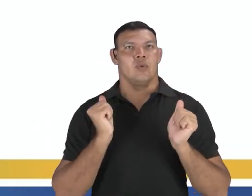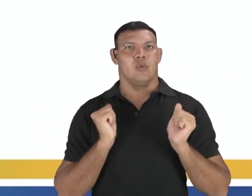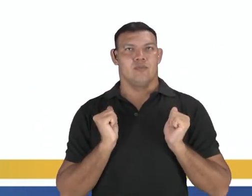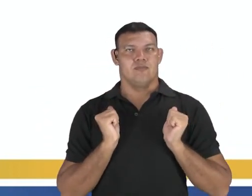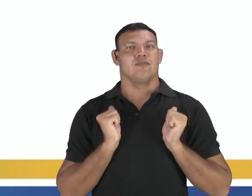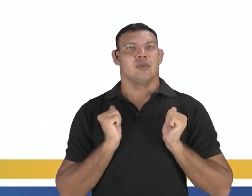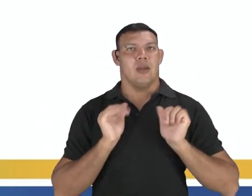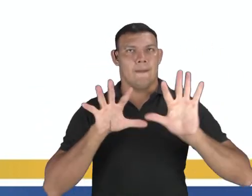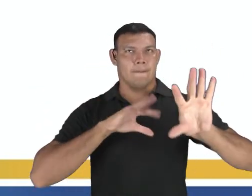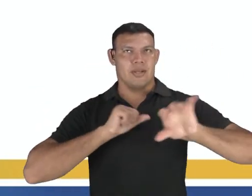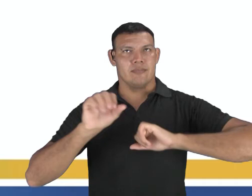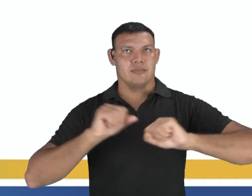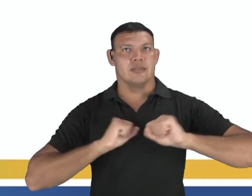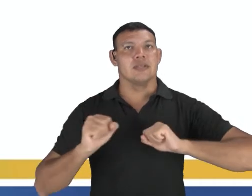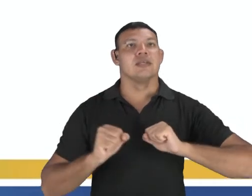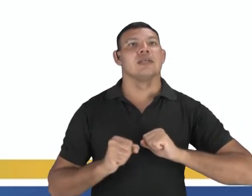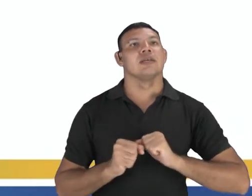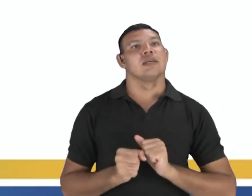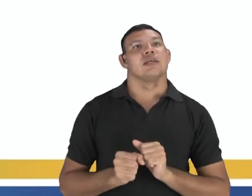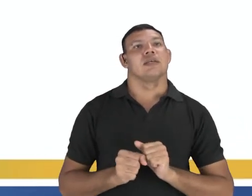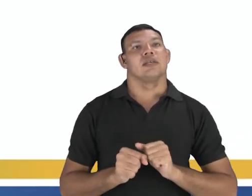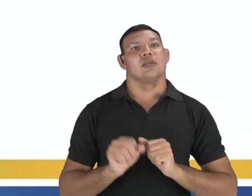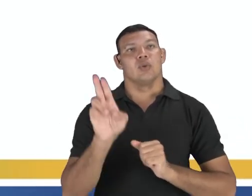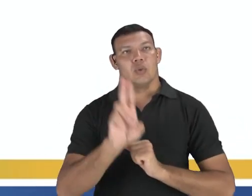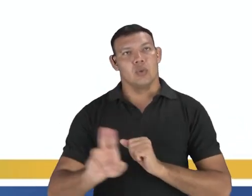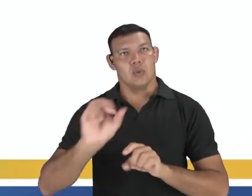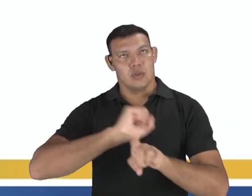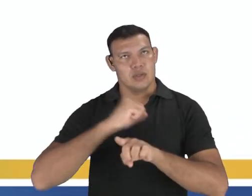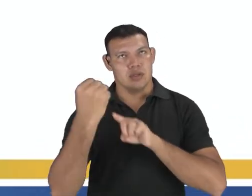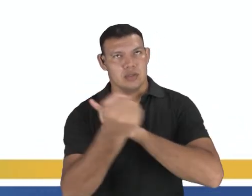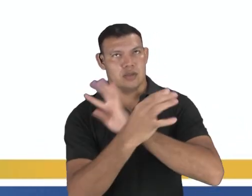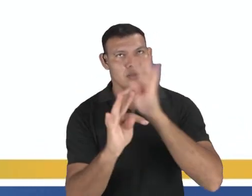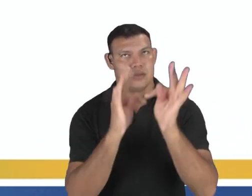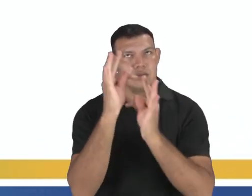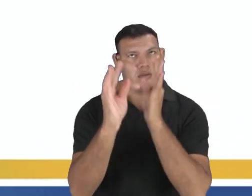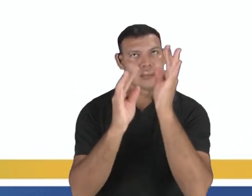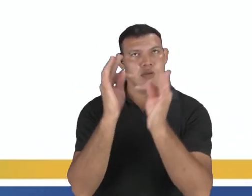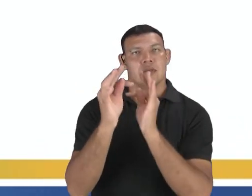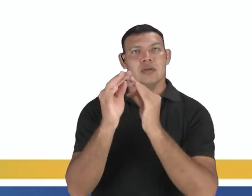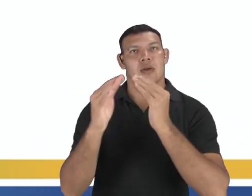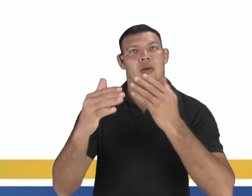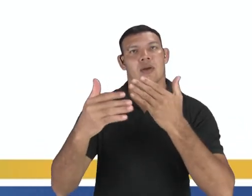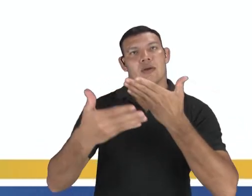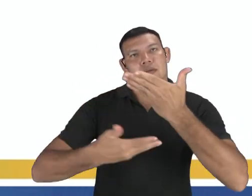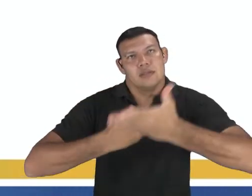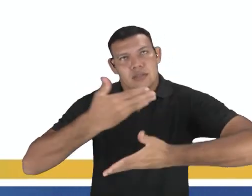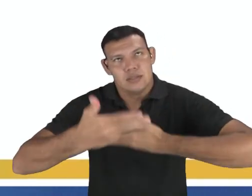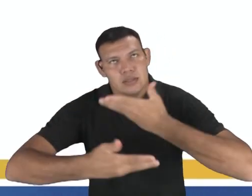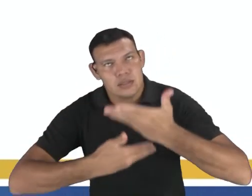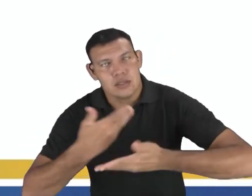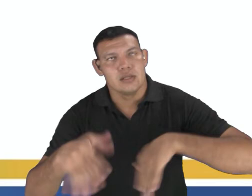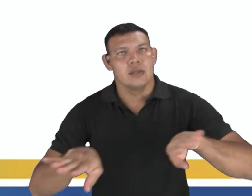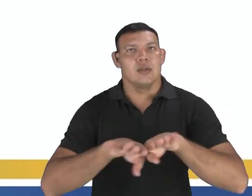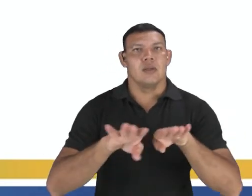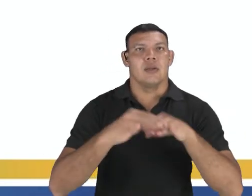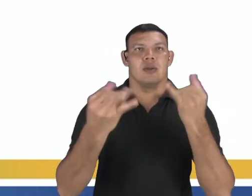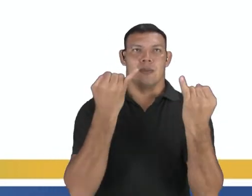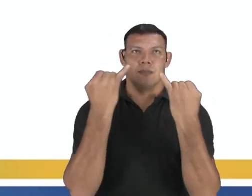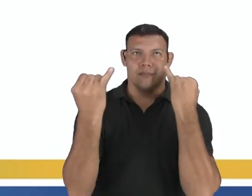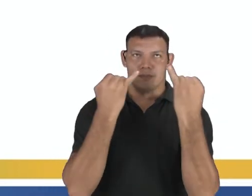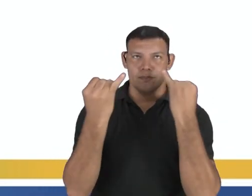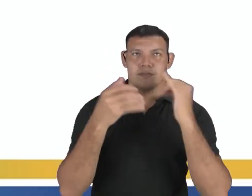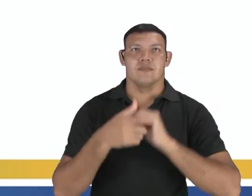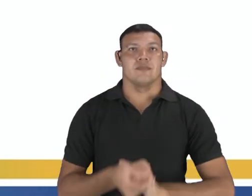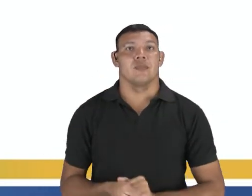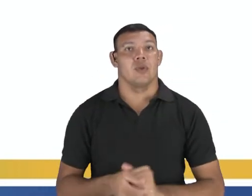postura assumida por seu produtor frente ao uso social da tecnologia para fins de interação